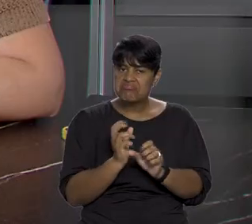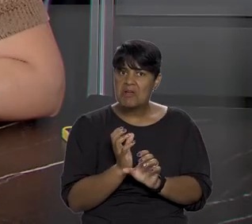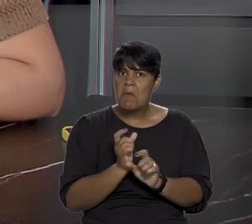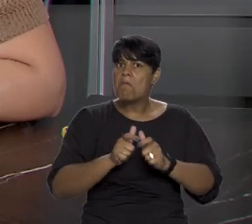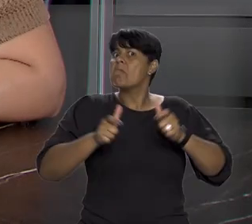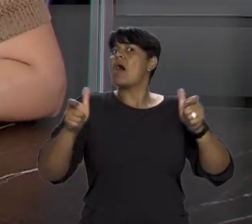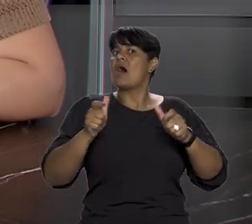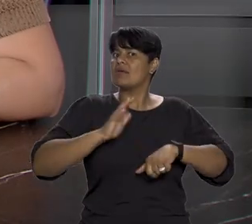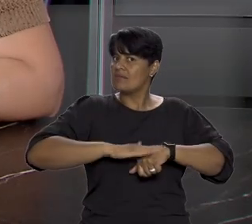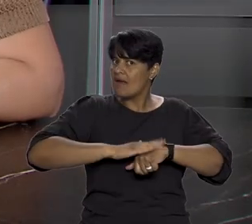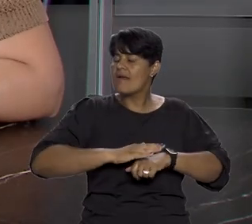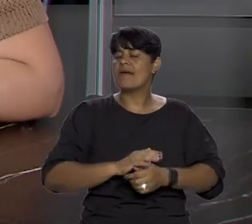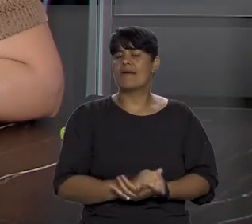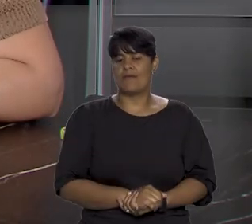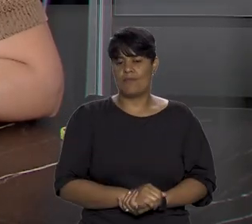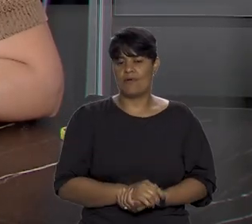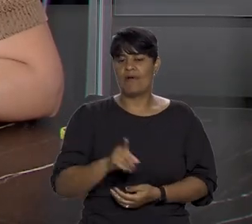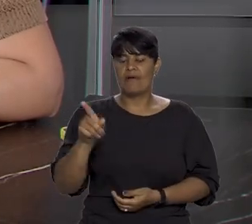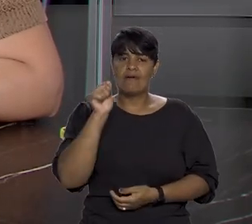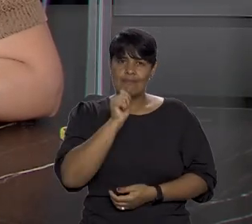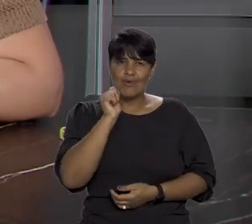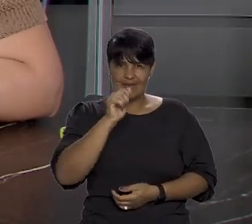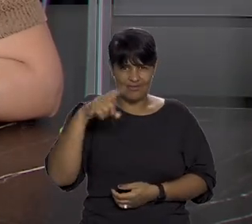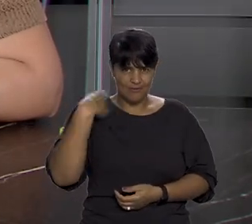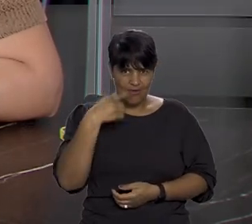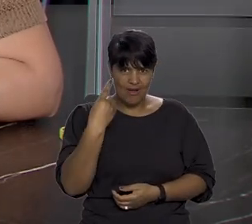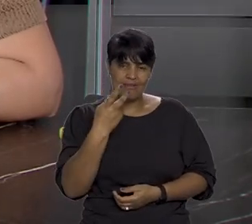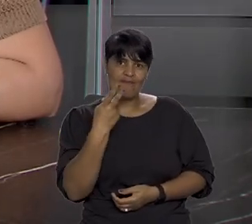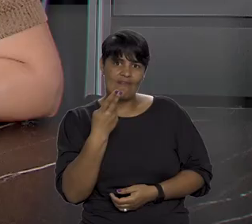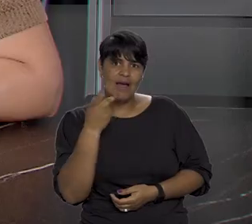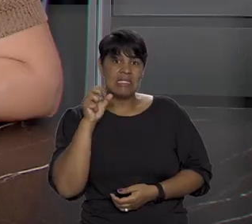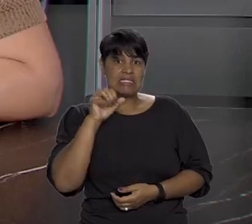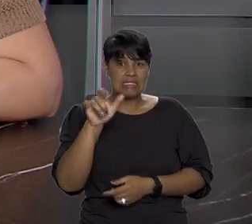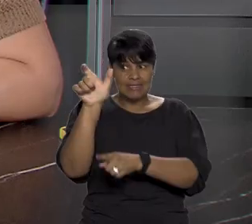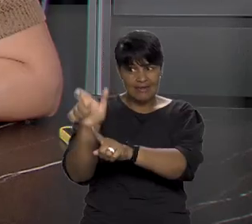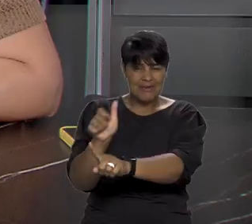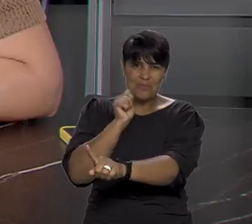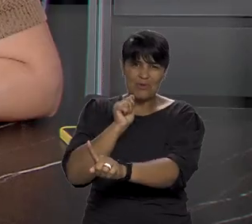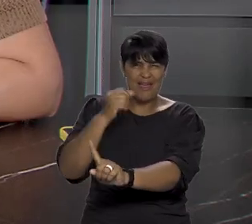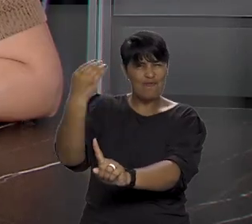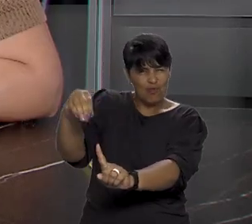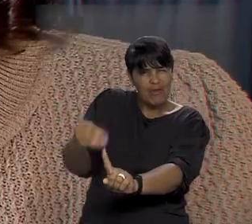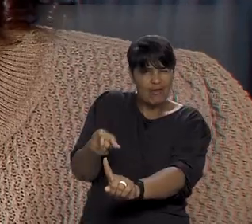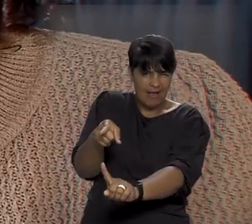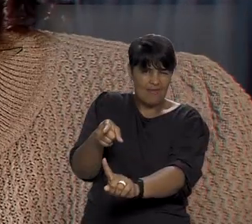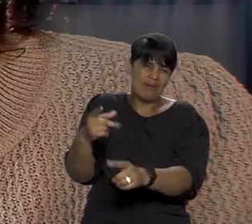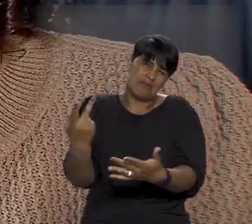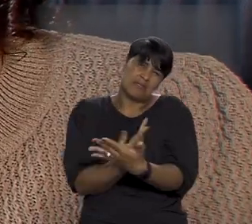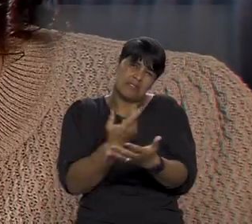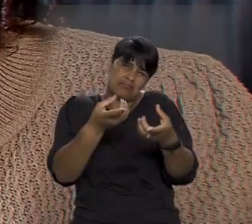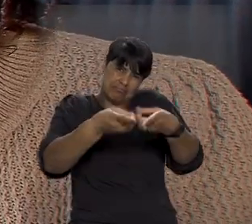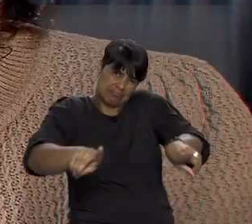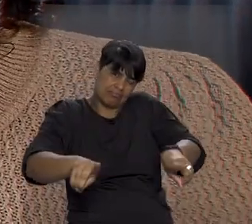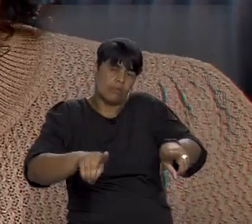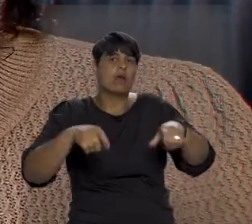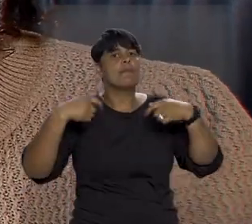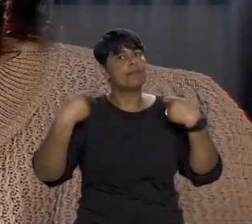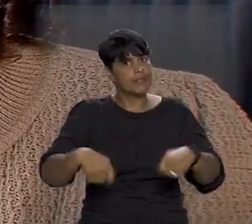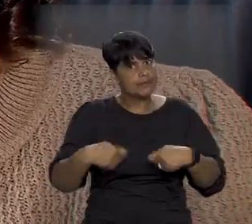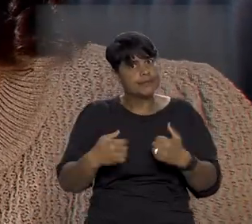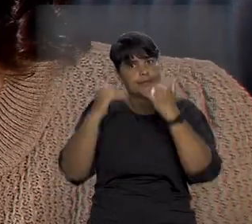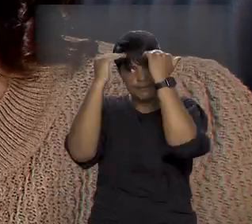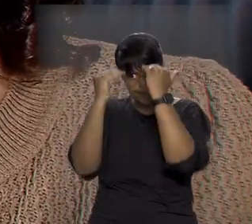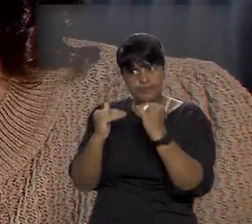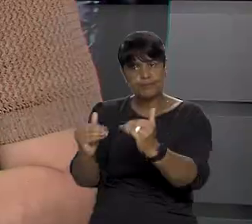segundo a advogada mariguadros a vulnerabilidade da Mulher em situações de término de relacionamento deve ser levado em